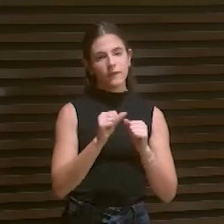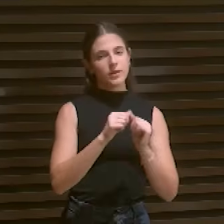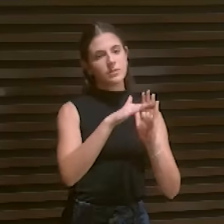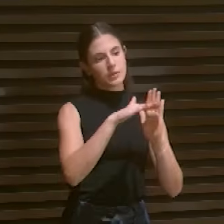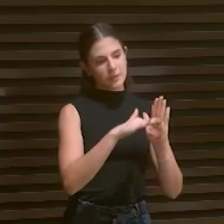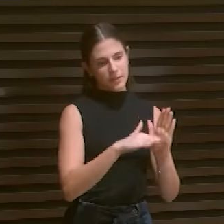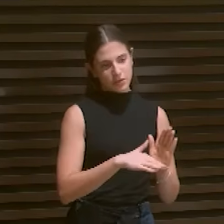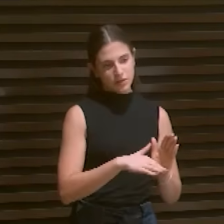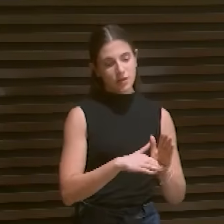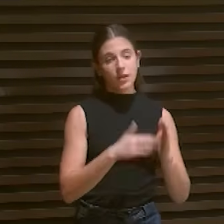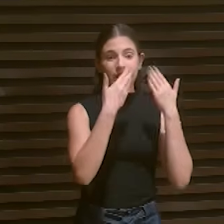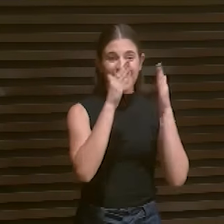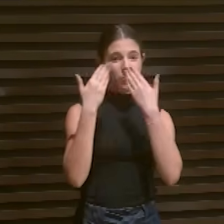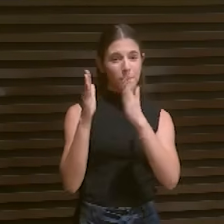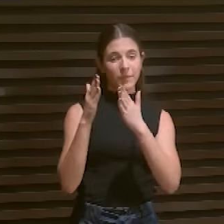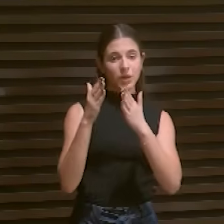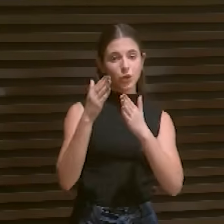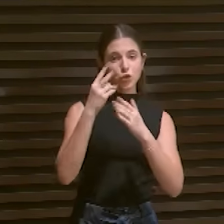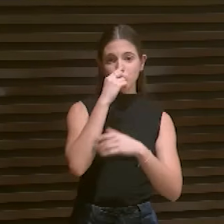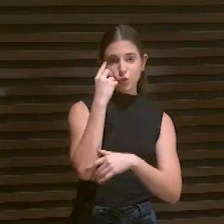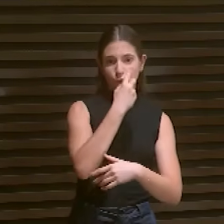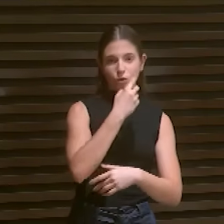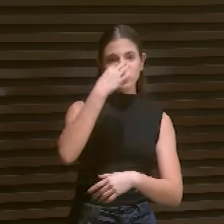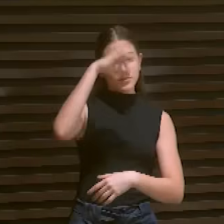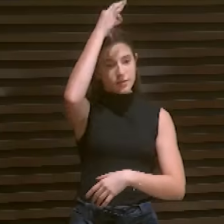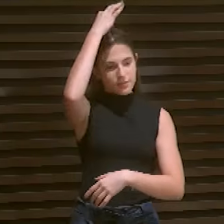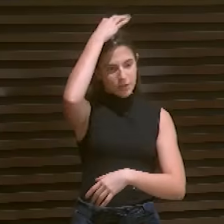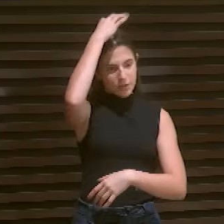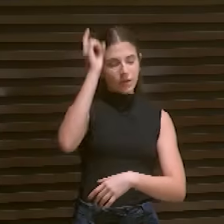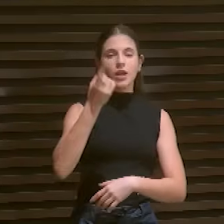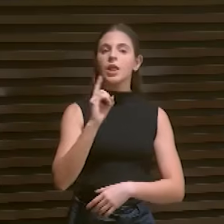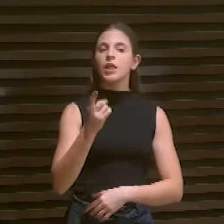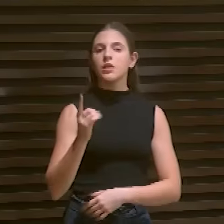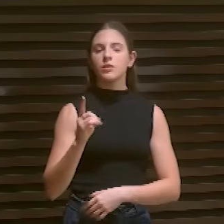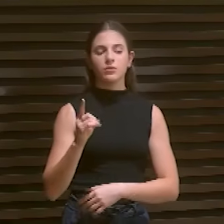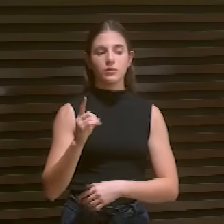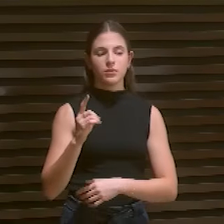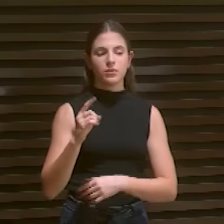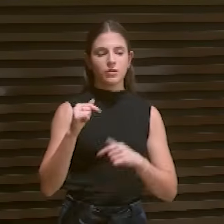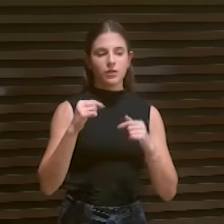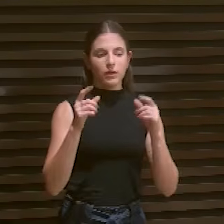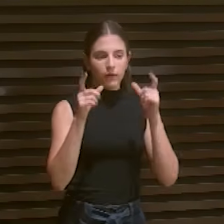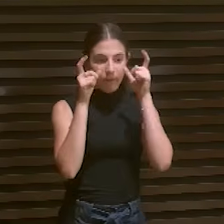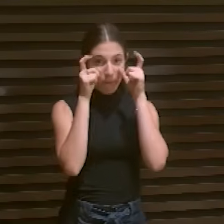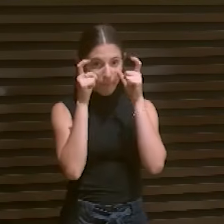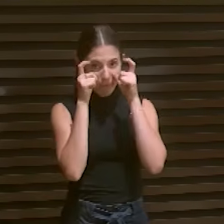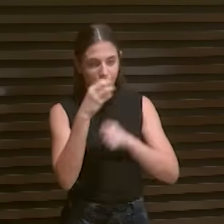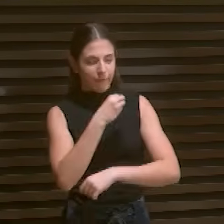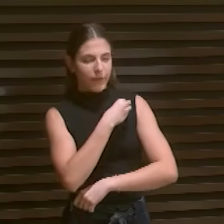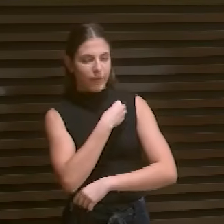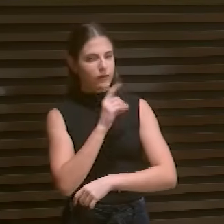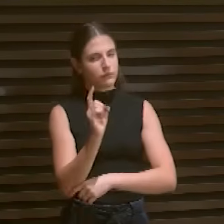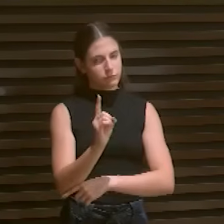olhos espirituais, não os olhos da cobiça, mas os olhos